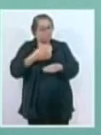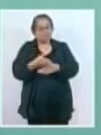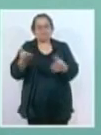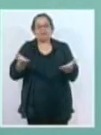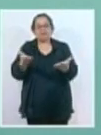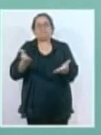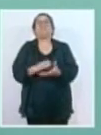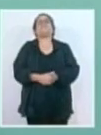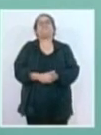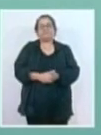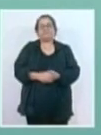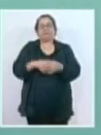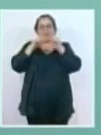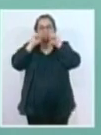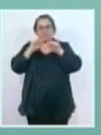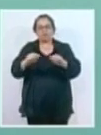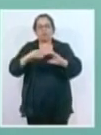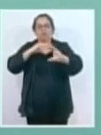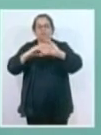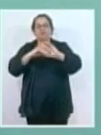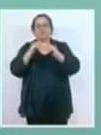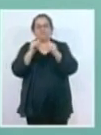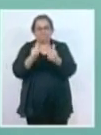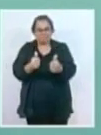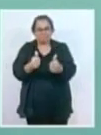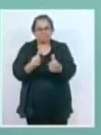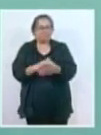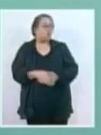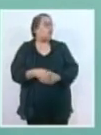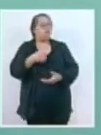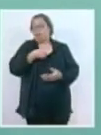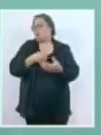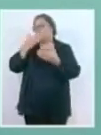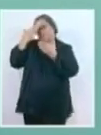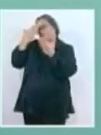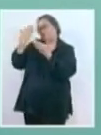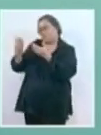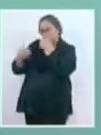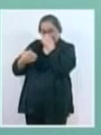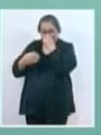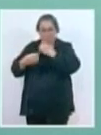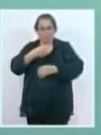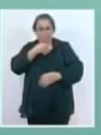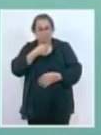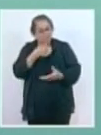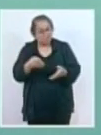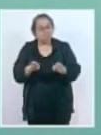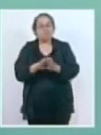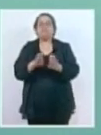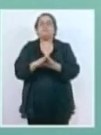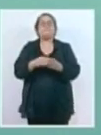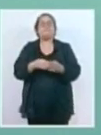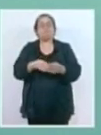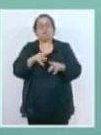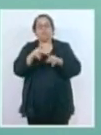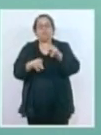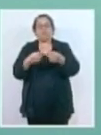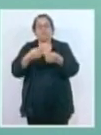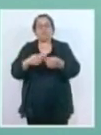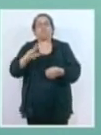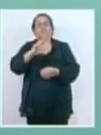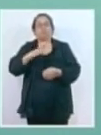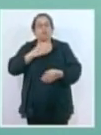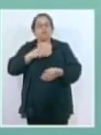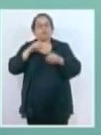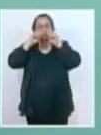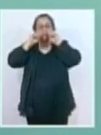Muito obrigada pela sua assessoria de comunicação, viu? Emilisa, eu agradeço a você infinitas vezes, a população de Uberlândia, a minha assessoria também,